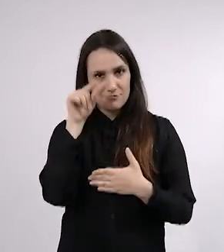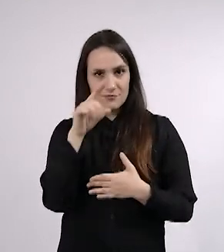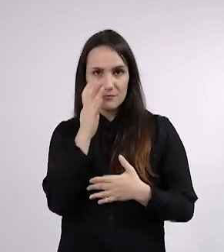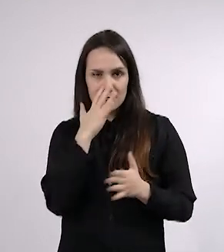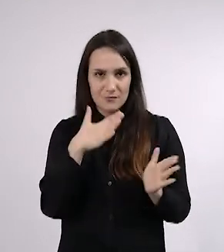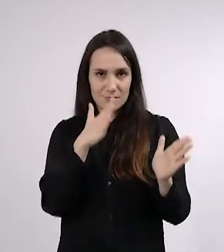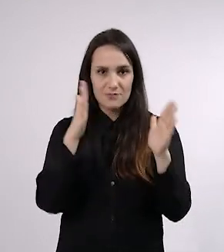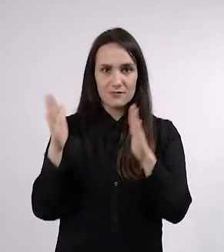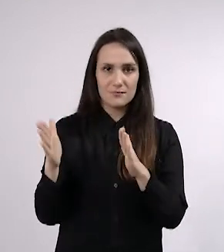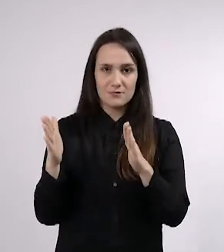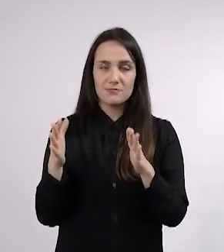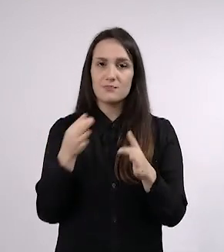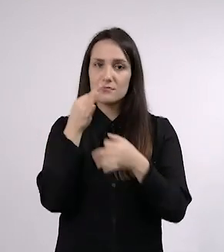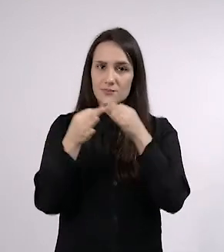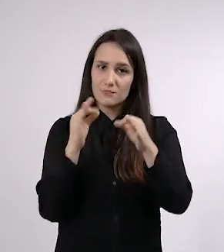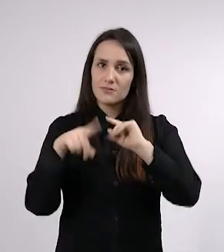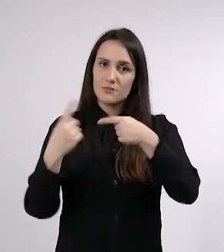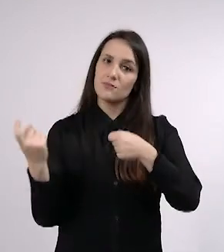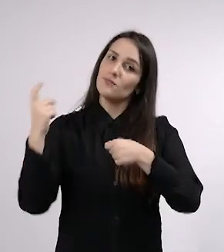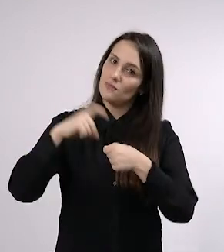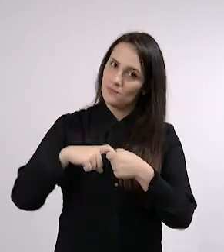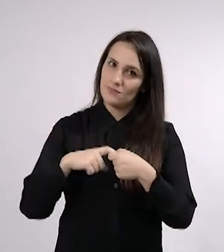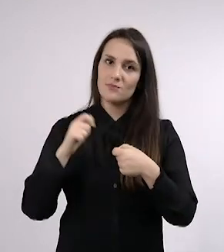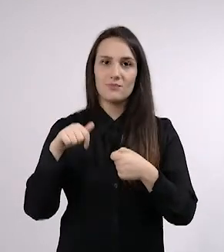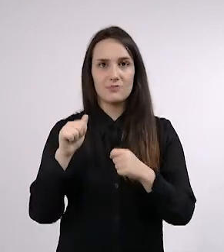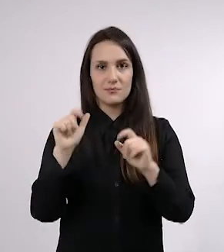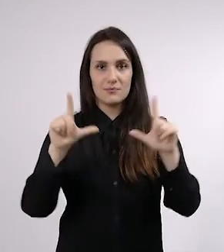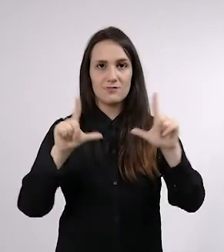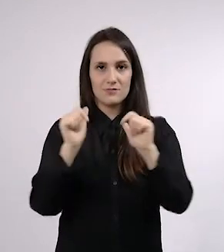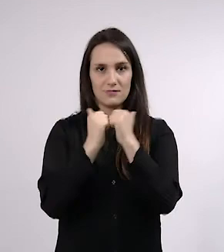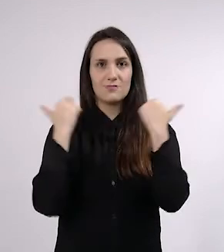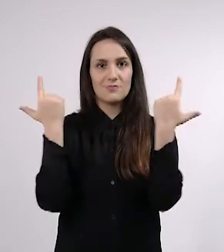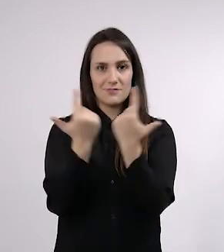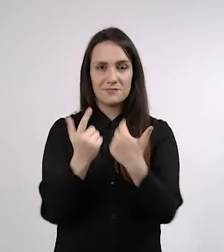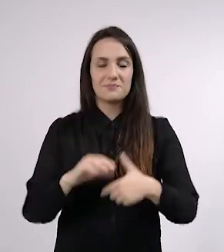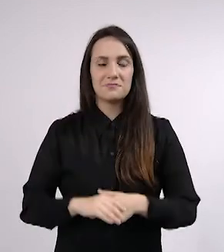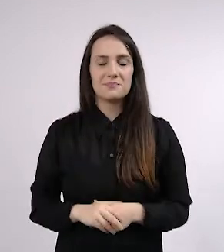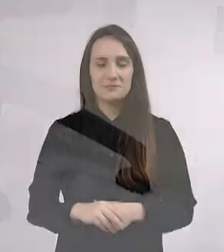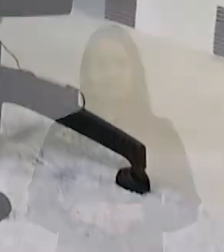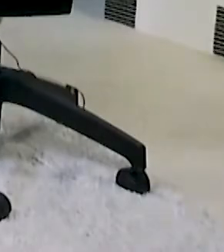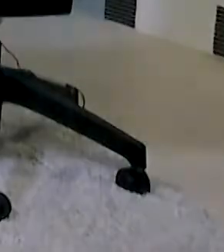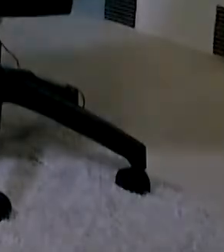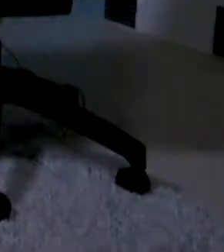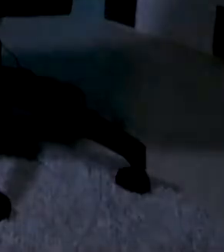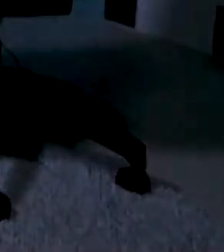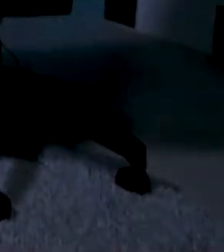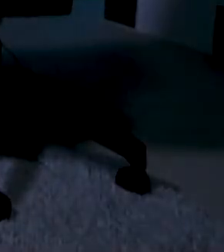agradecemos a sua audiência. Consideração estará de volta em breve aqui na sua TV Assembleia.